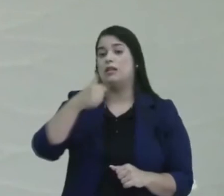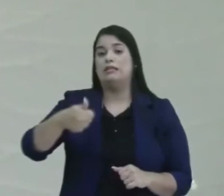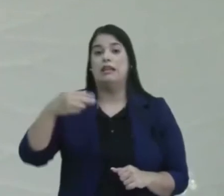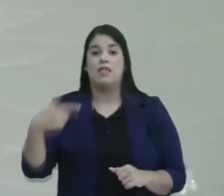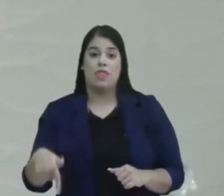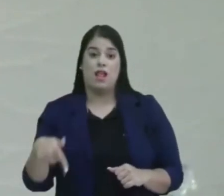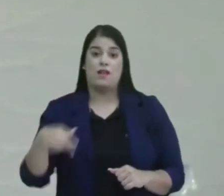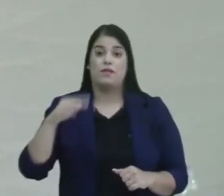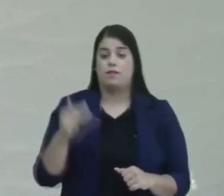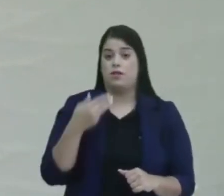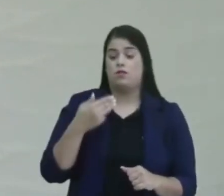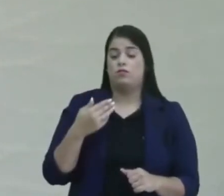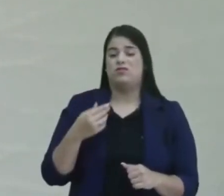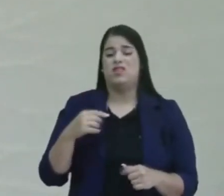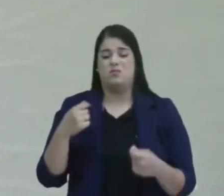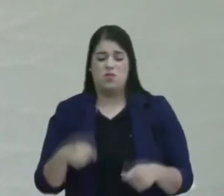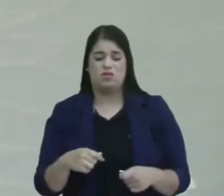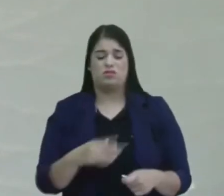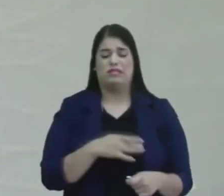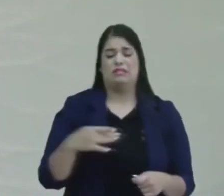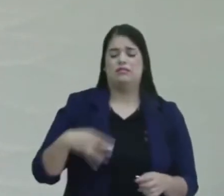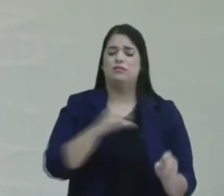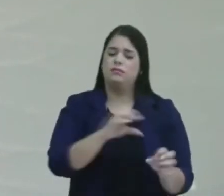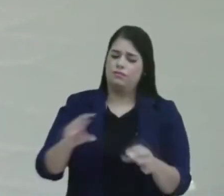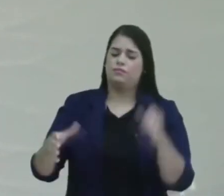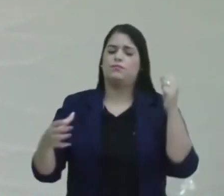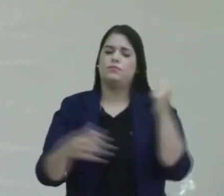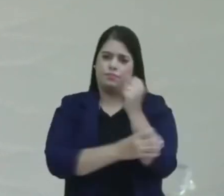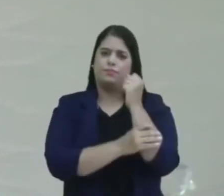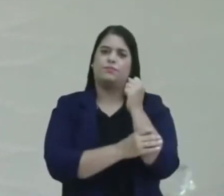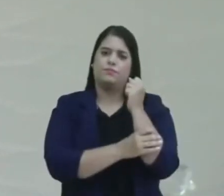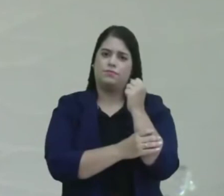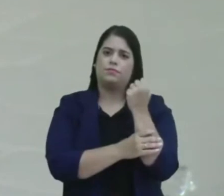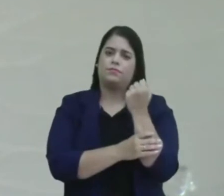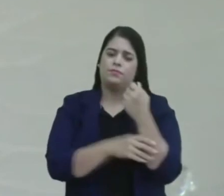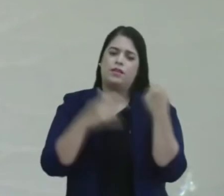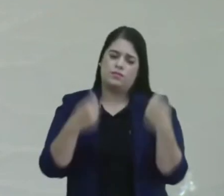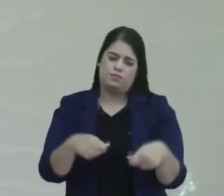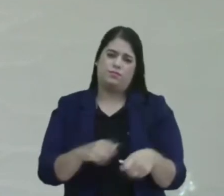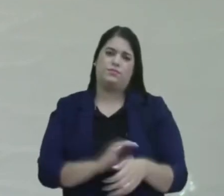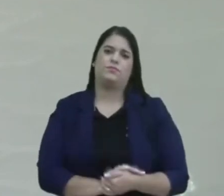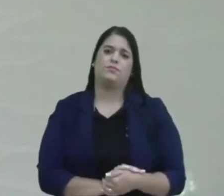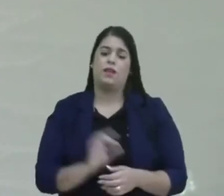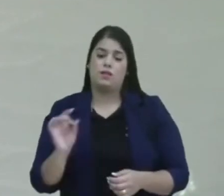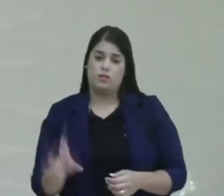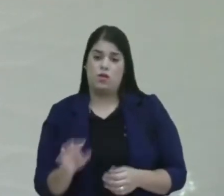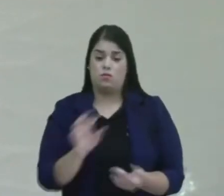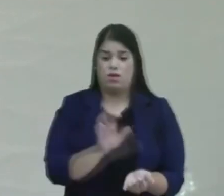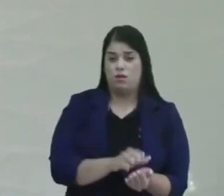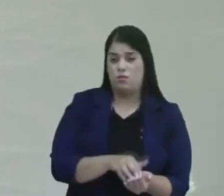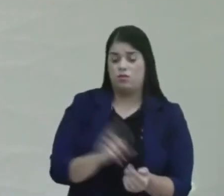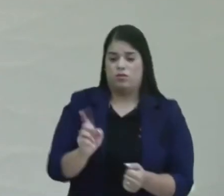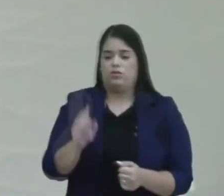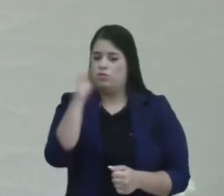investido na saúde, educação e principalmente na segurança, que ela é deficitária, não só no estado de Pernambuco, mas em